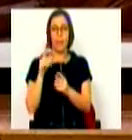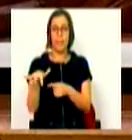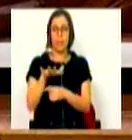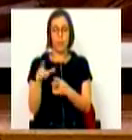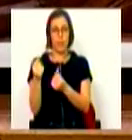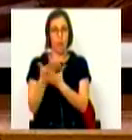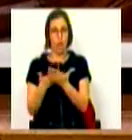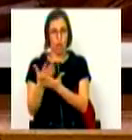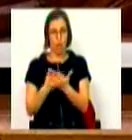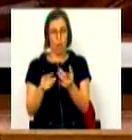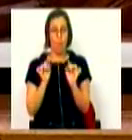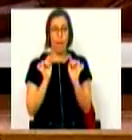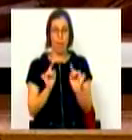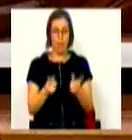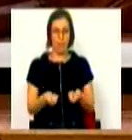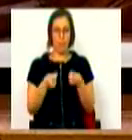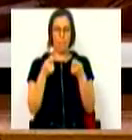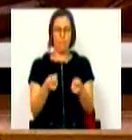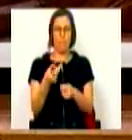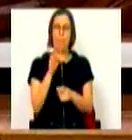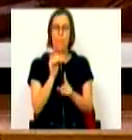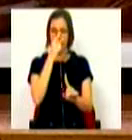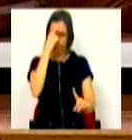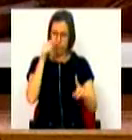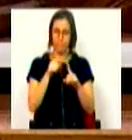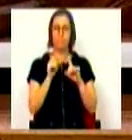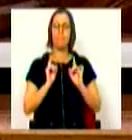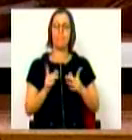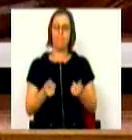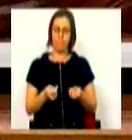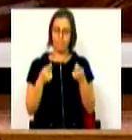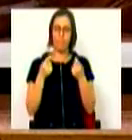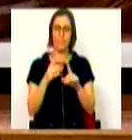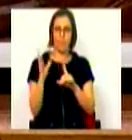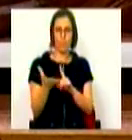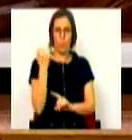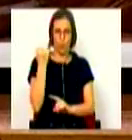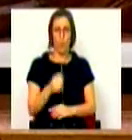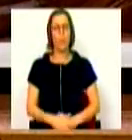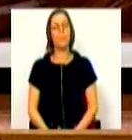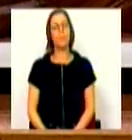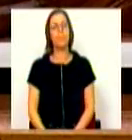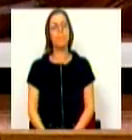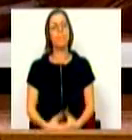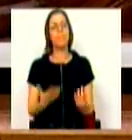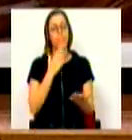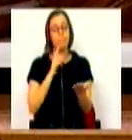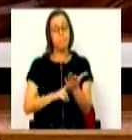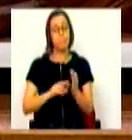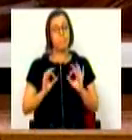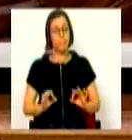económico. Era essa a aposta do PS, é essa a aposta vencedora. Na